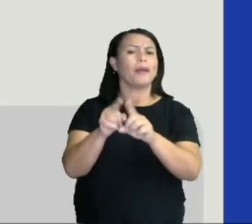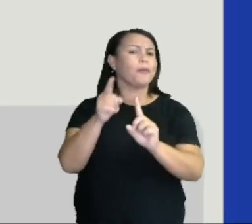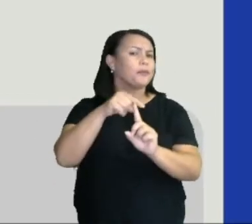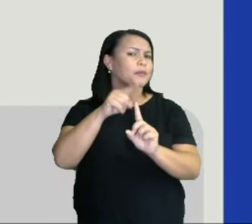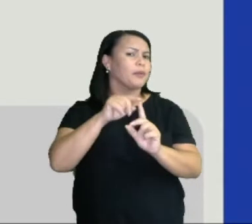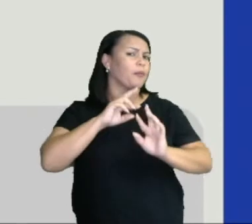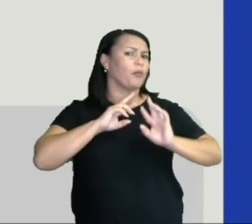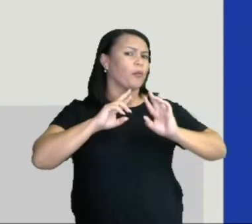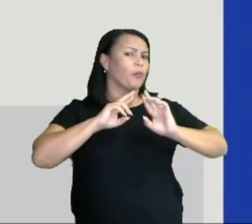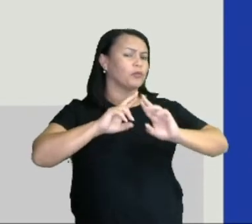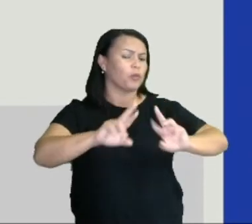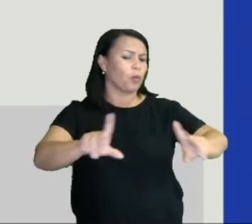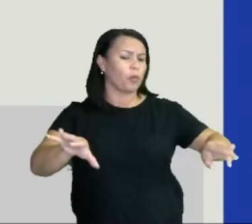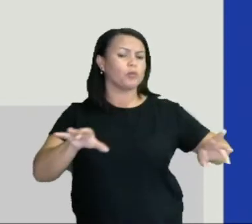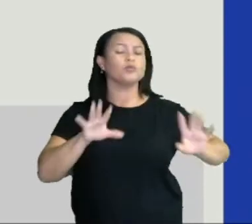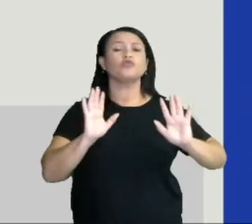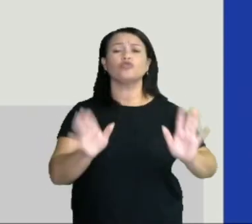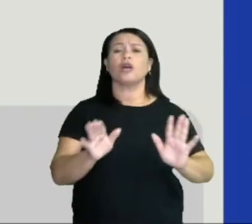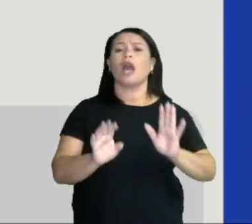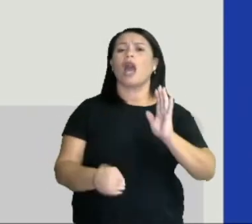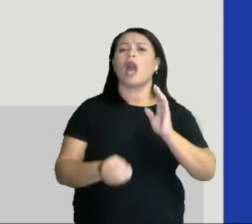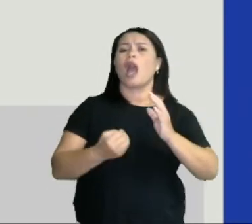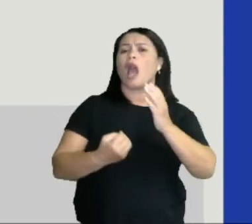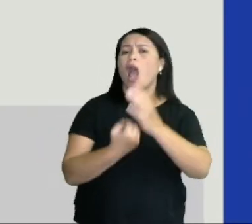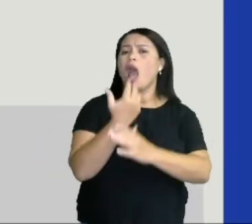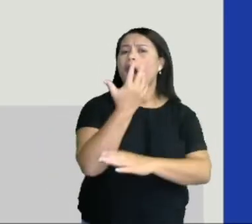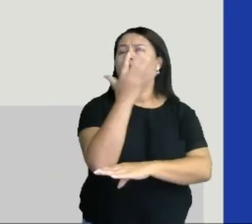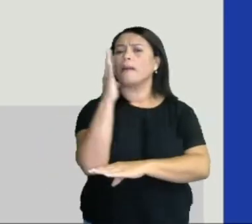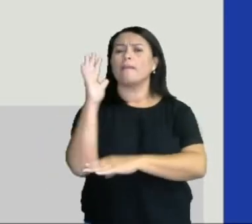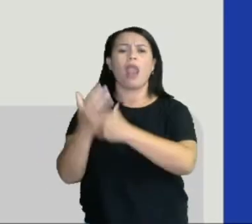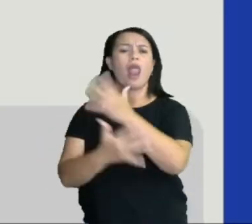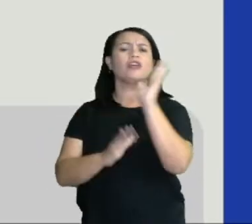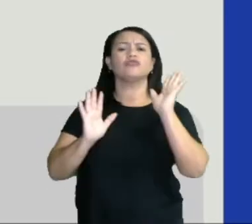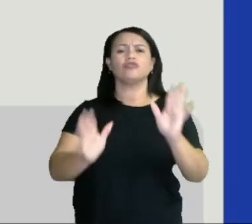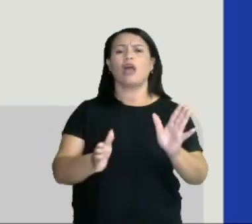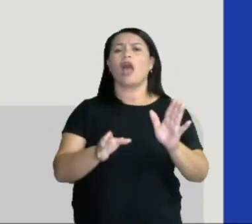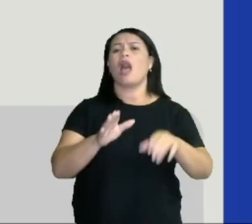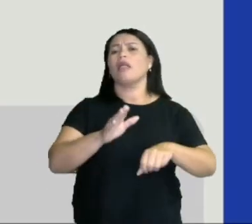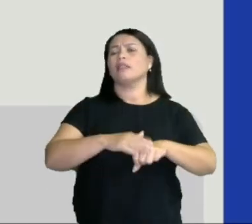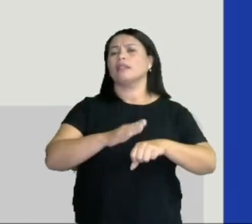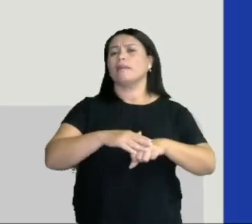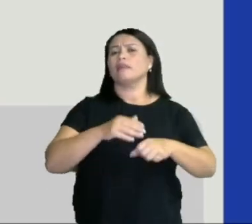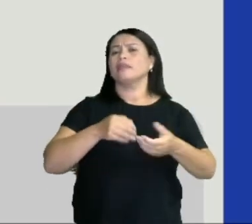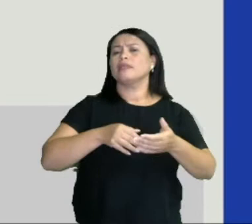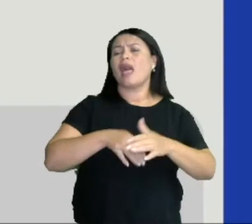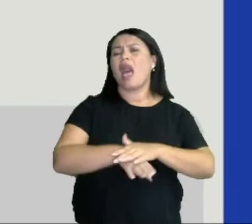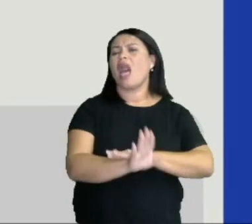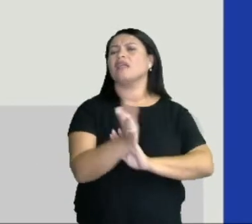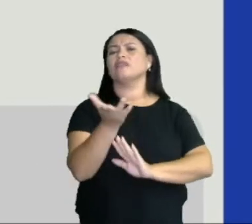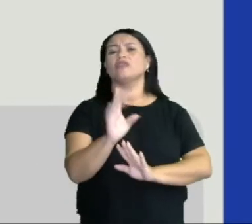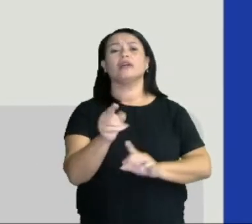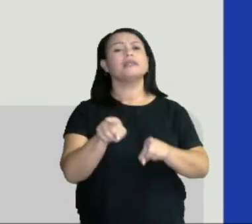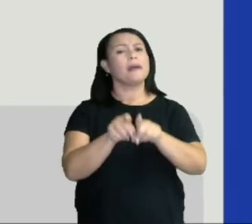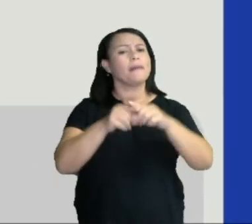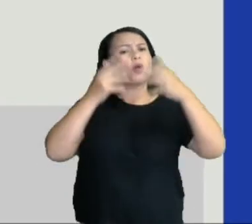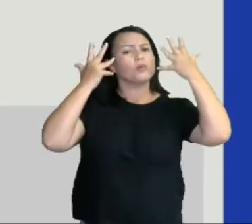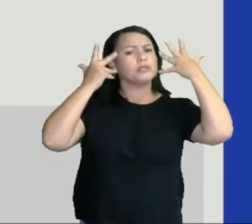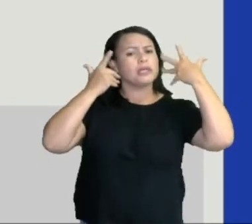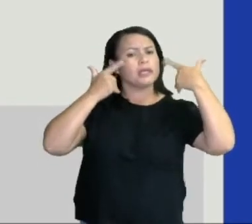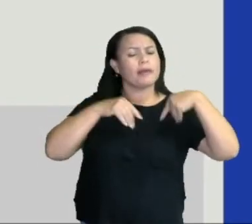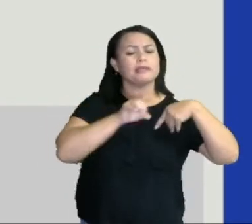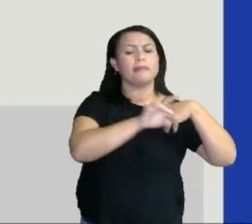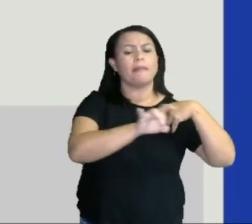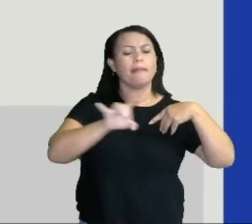as plantas são adaptadas para cada clima de cada região. E assim como os animais também são adaptados para